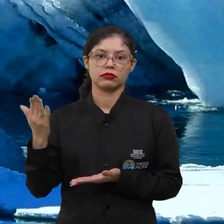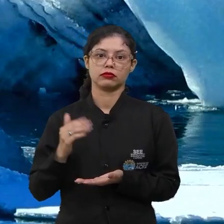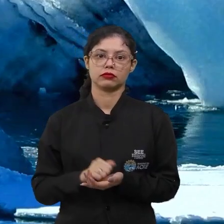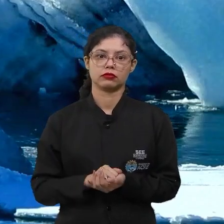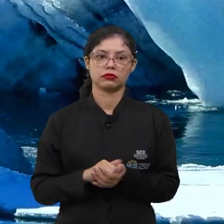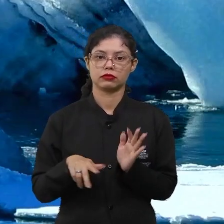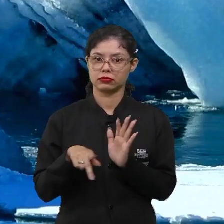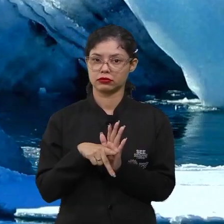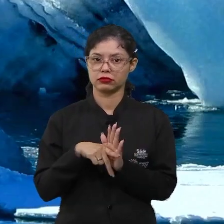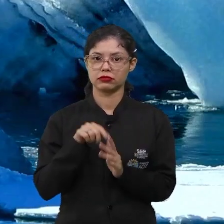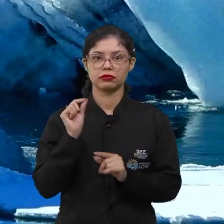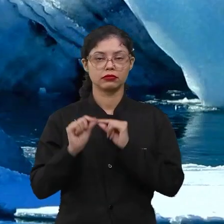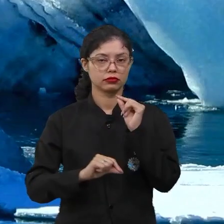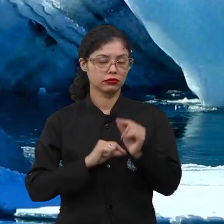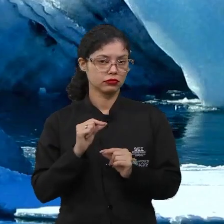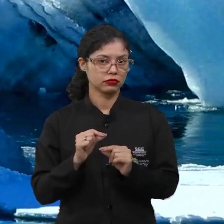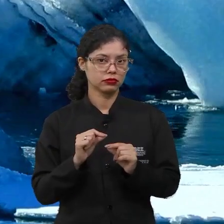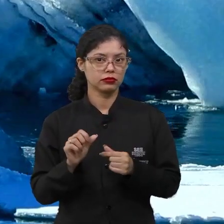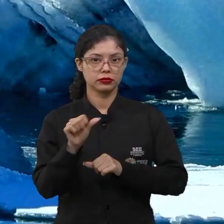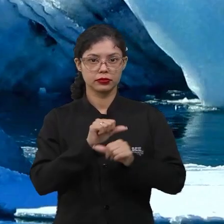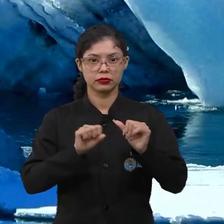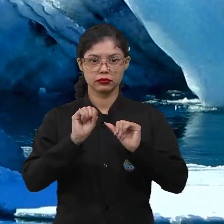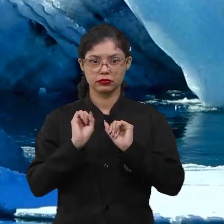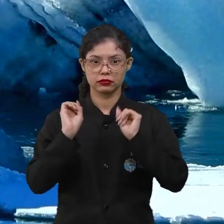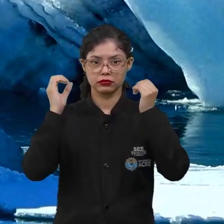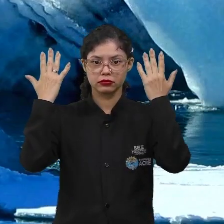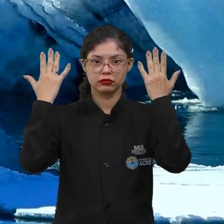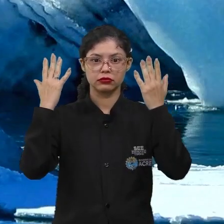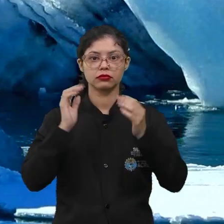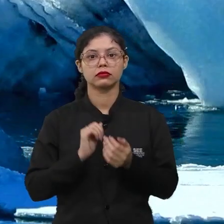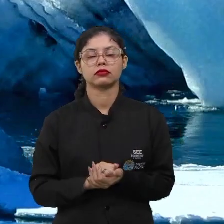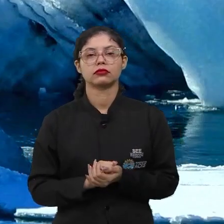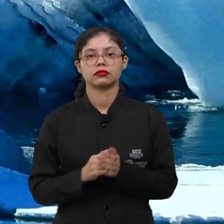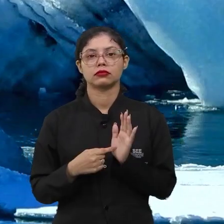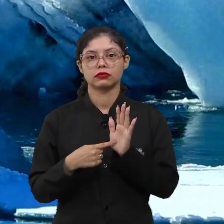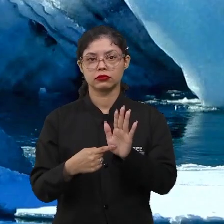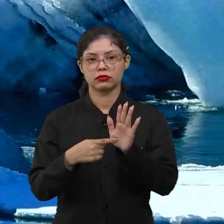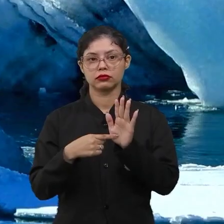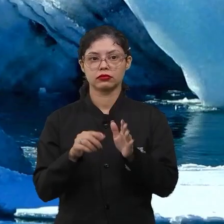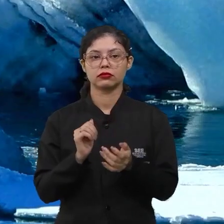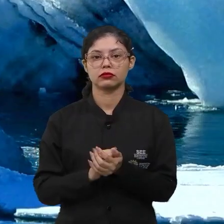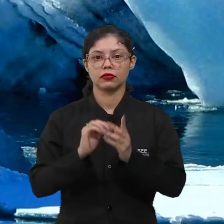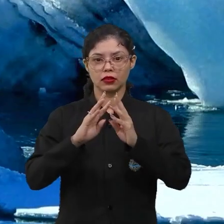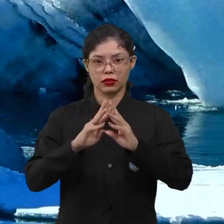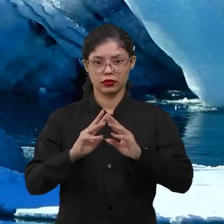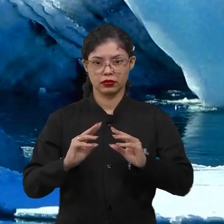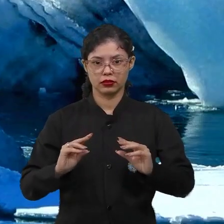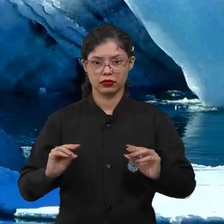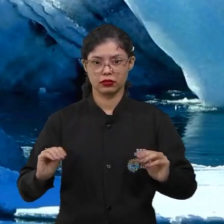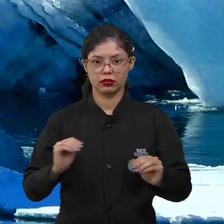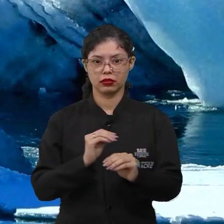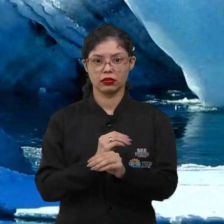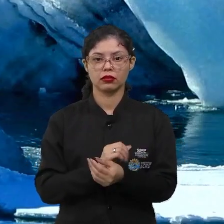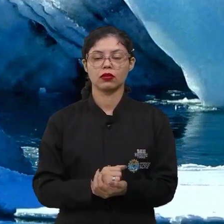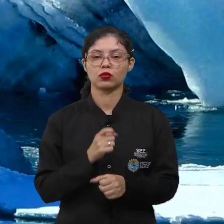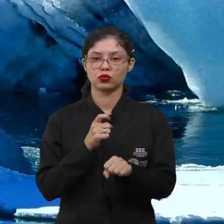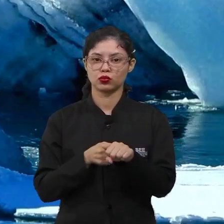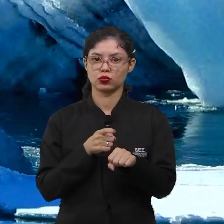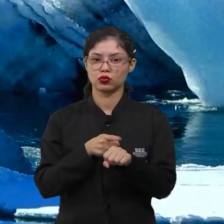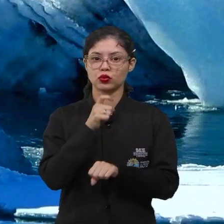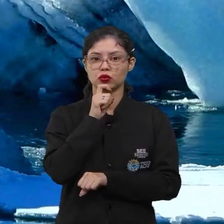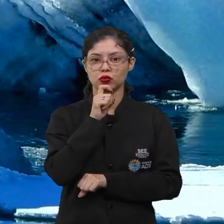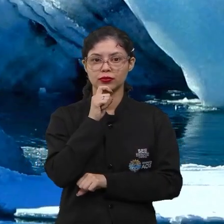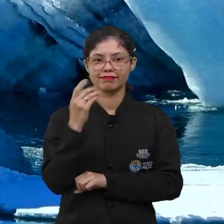mostra justamente isso, tá? As mudanças climáticas, ela vem representar aí o derretimento das calotas polares,